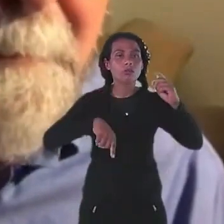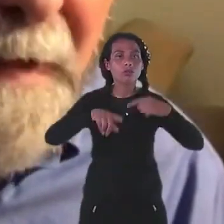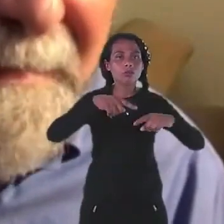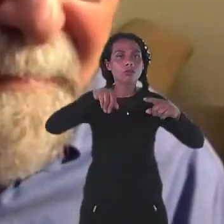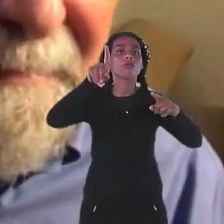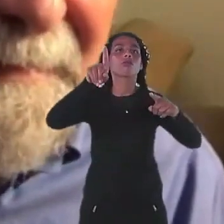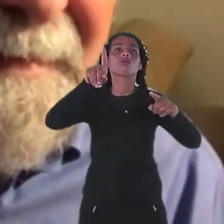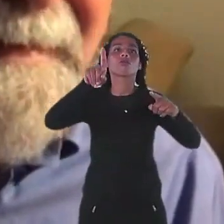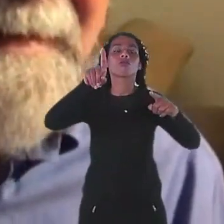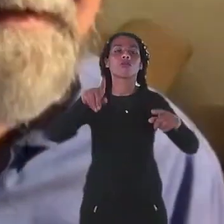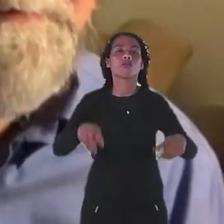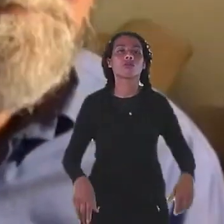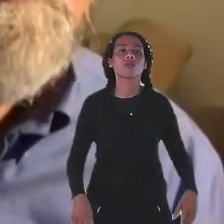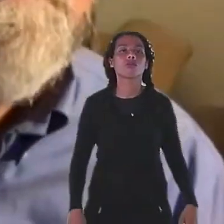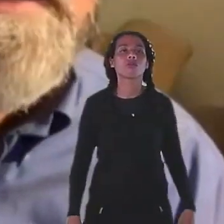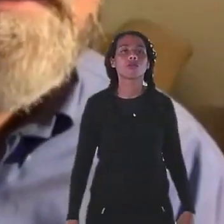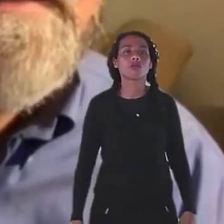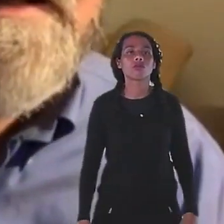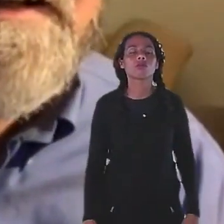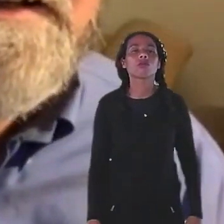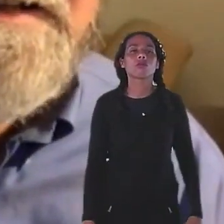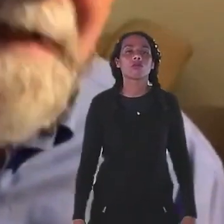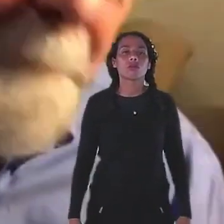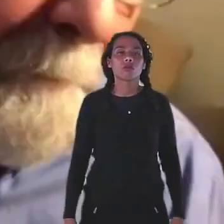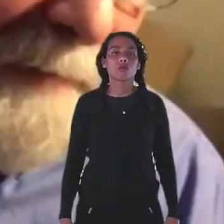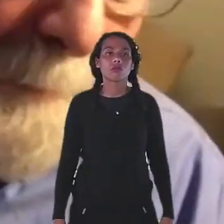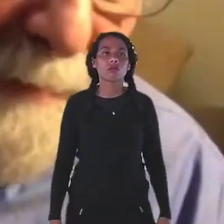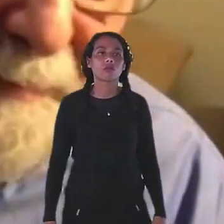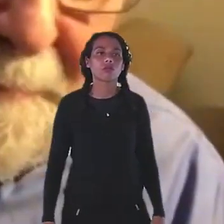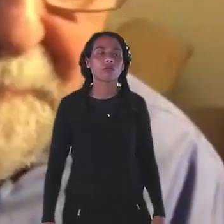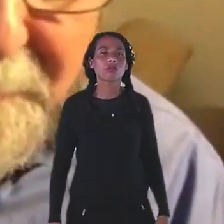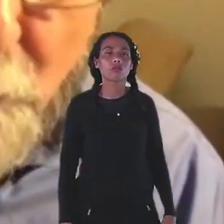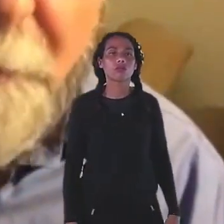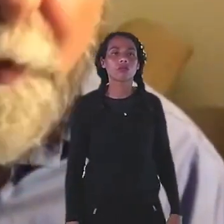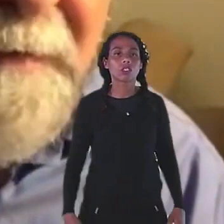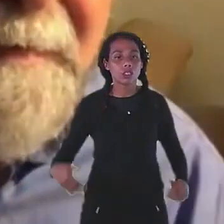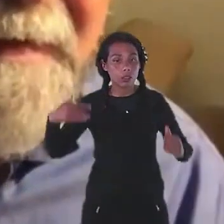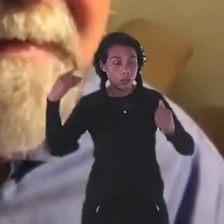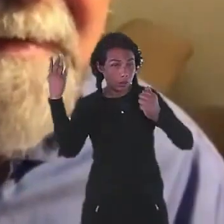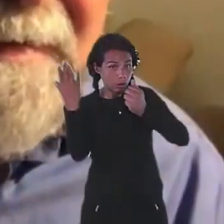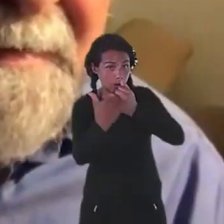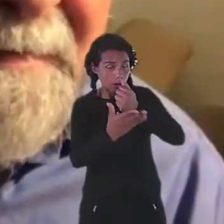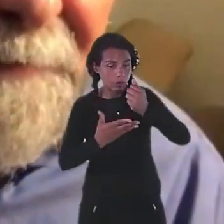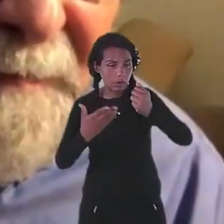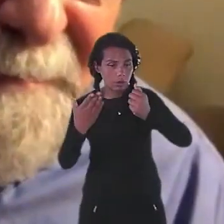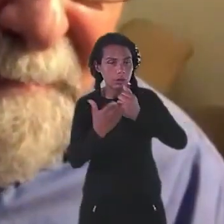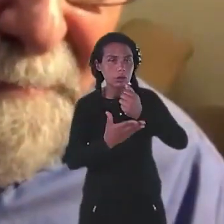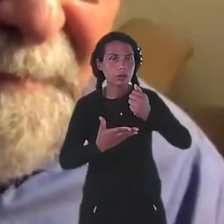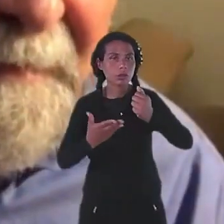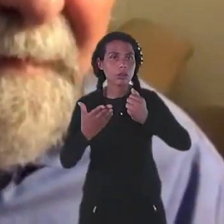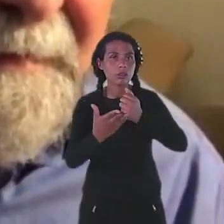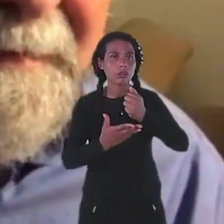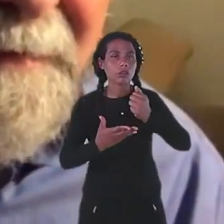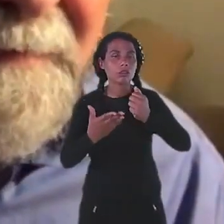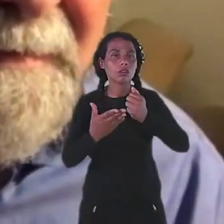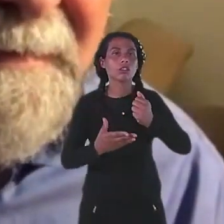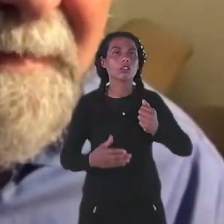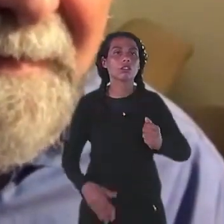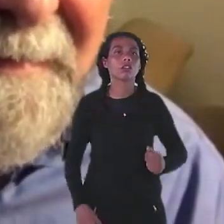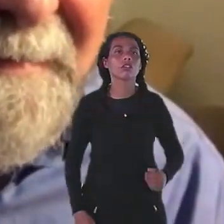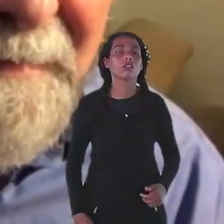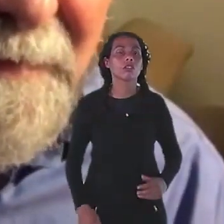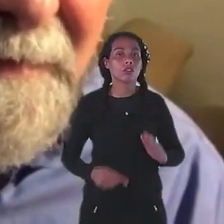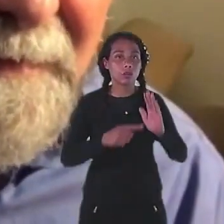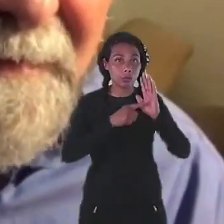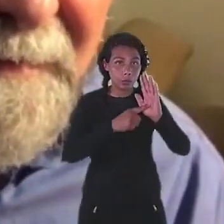mede bits e bytes, né? E ela basicamente computa através das leis da física, e não